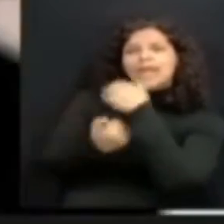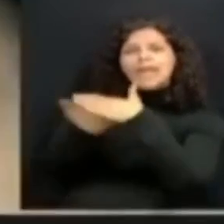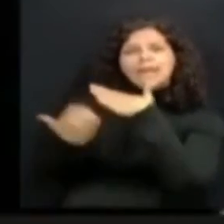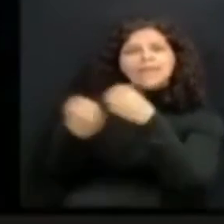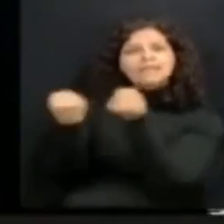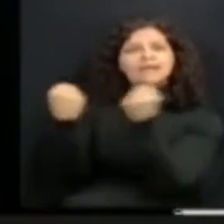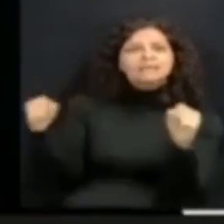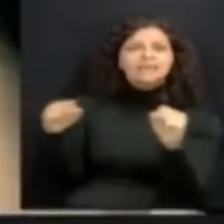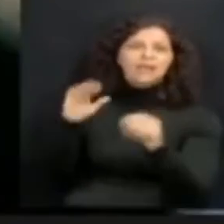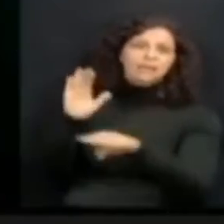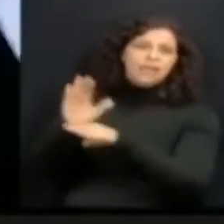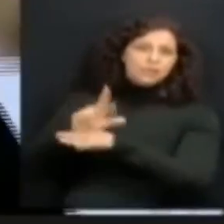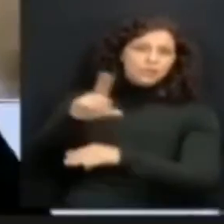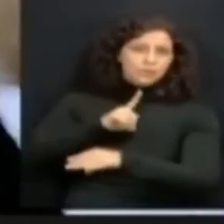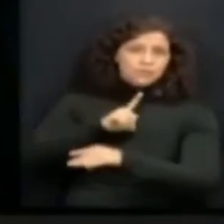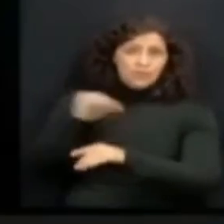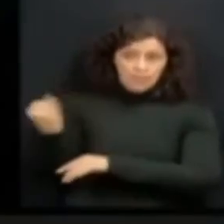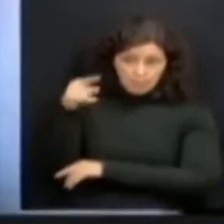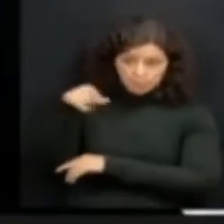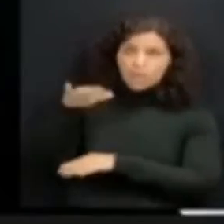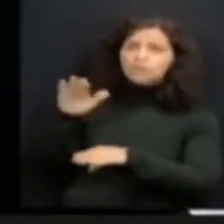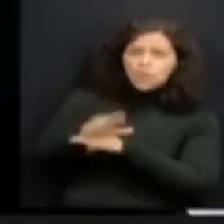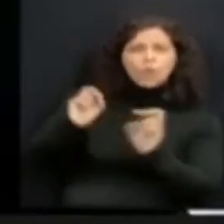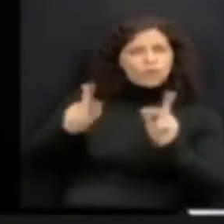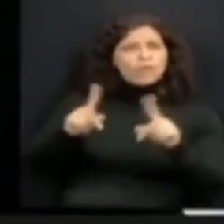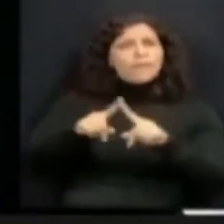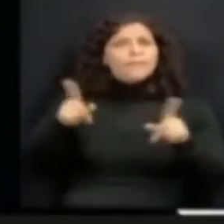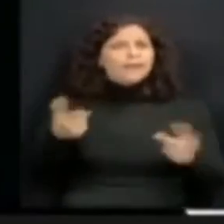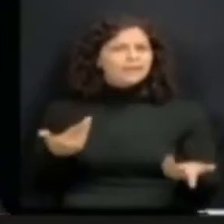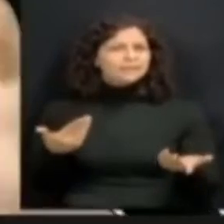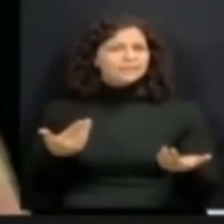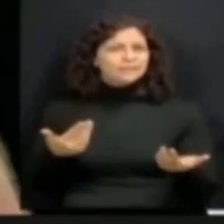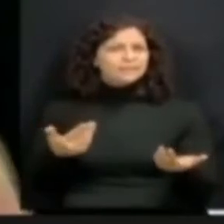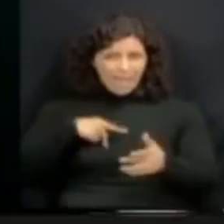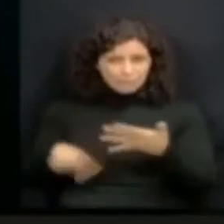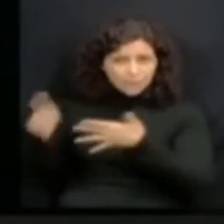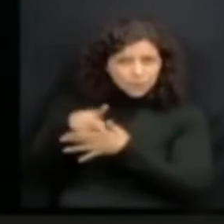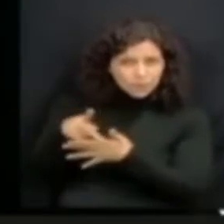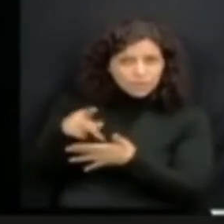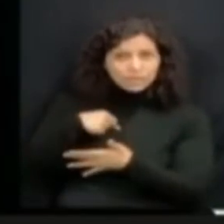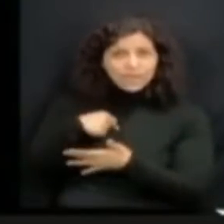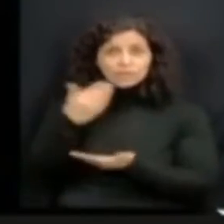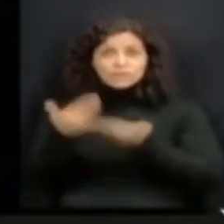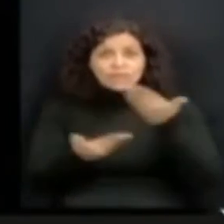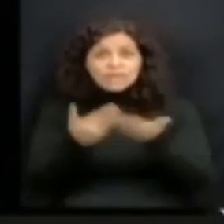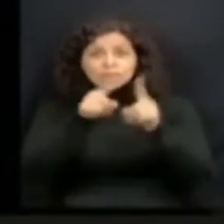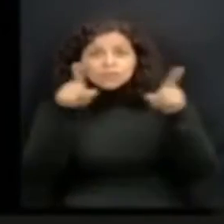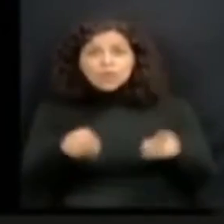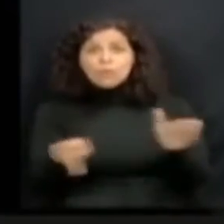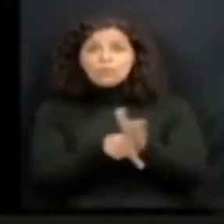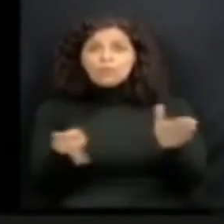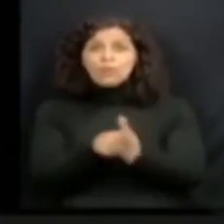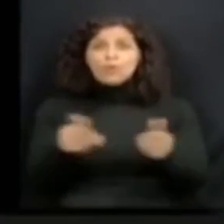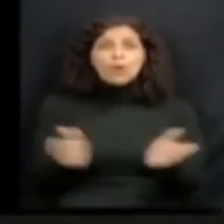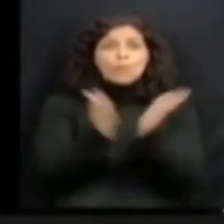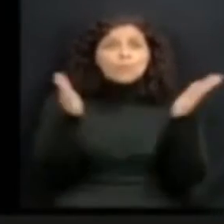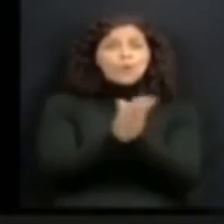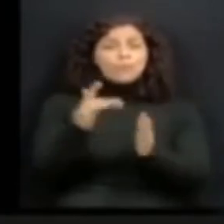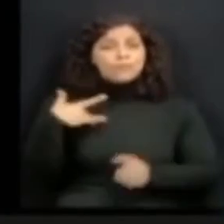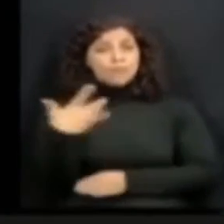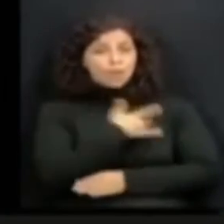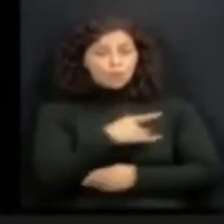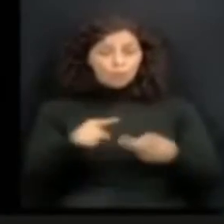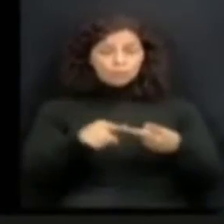econômicos grandes, que são importantes para o Estado, são, mas quem presta o serviço público para a população pobre de saúde,